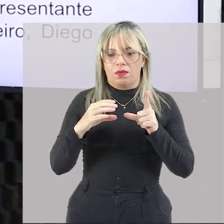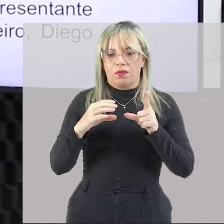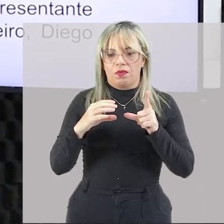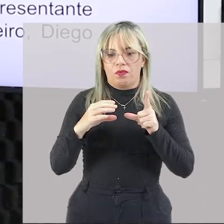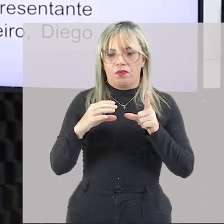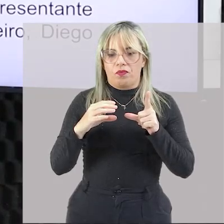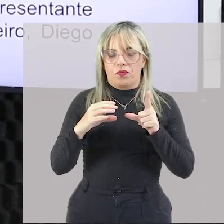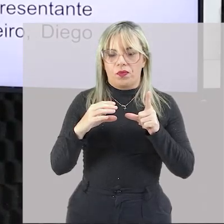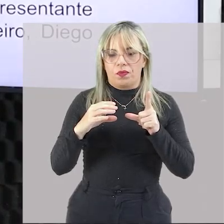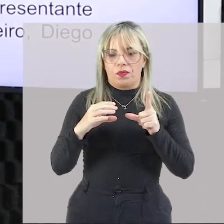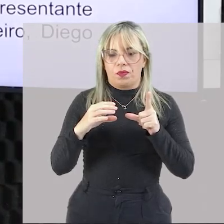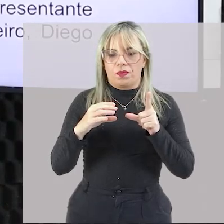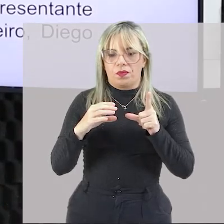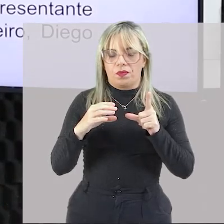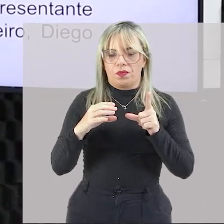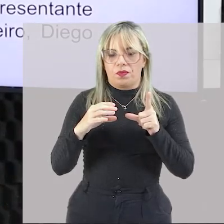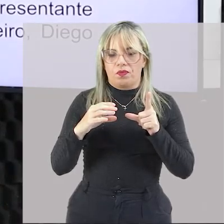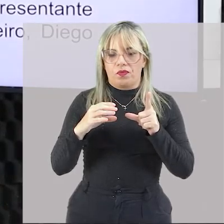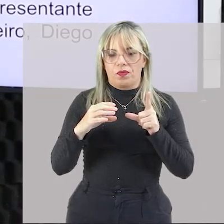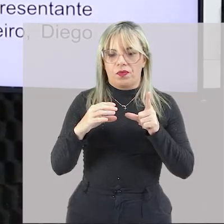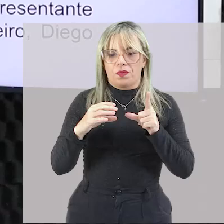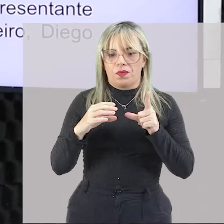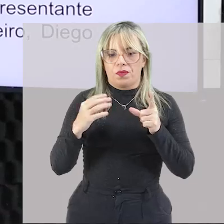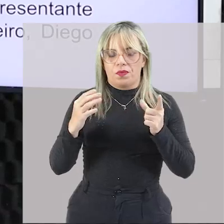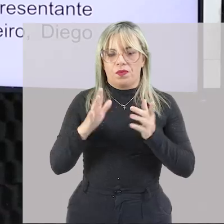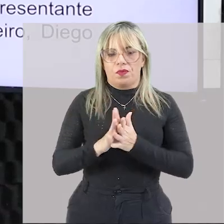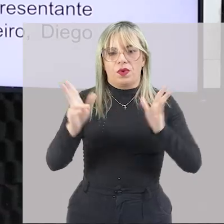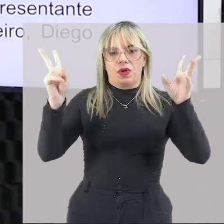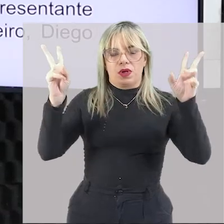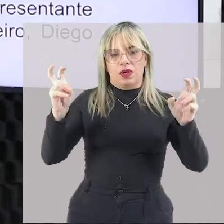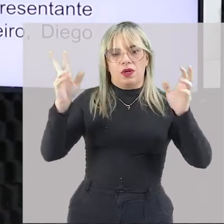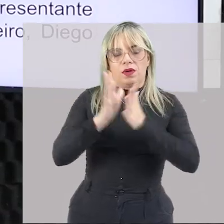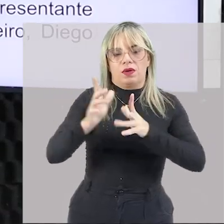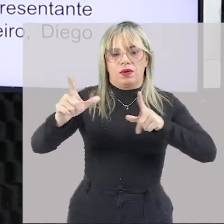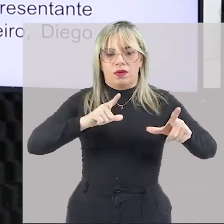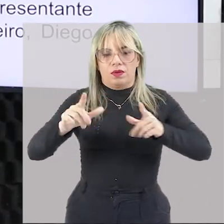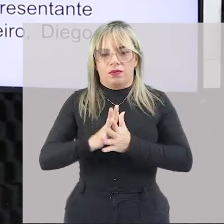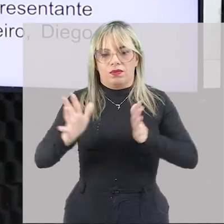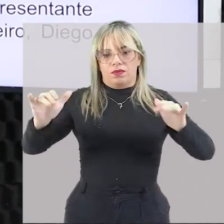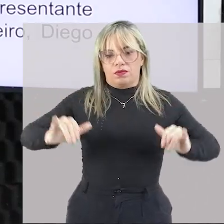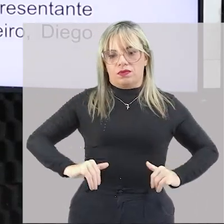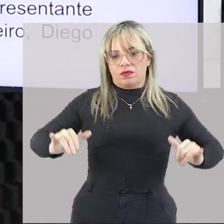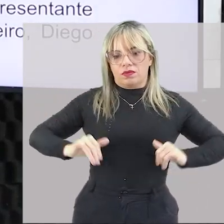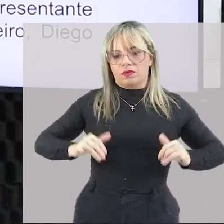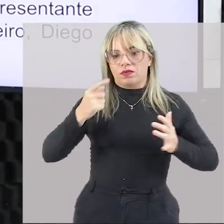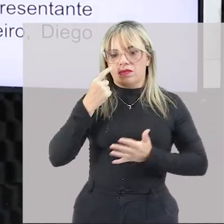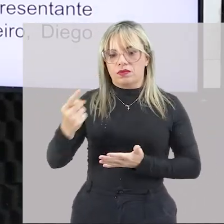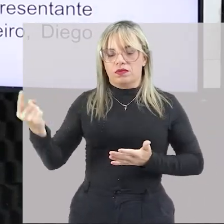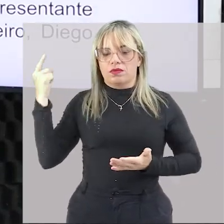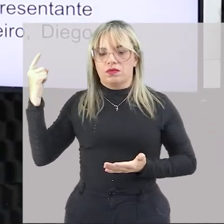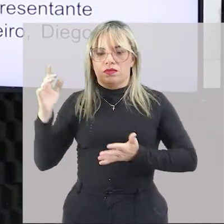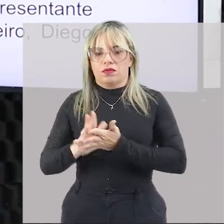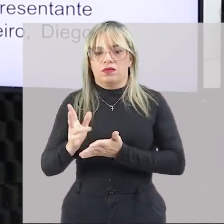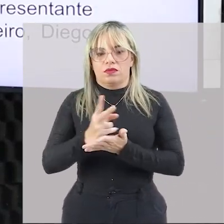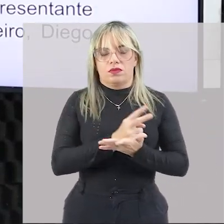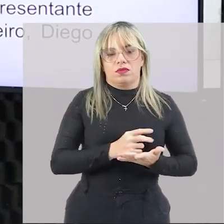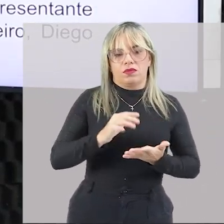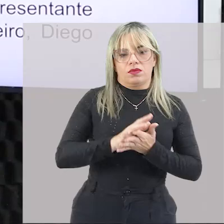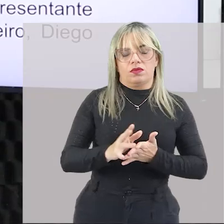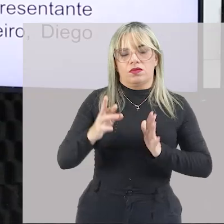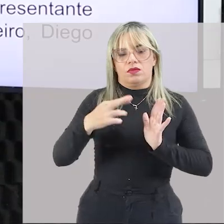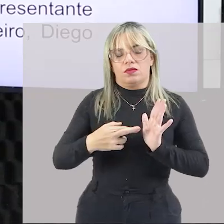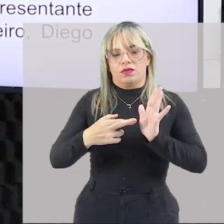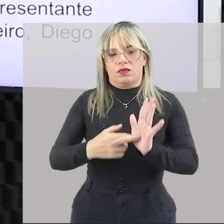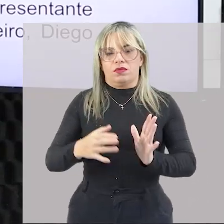onde ele representa um mineiro, um trabalhador, é um tema social, alguém que sofre. O de Rivera parte não só de desenhos, mas disso aqui para